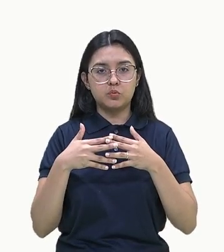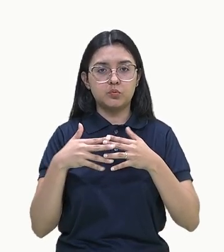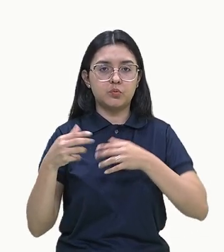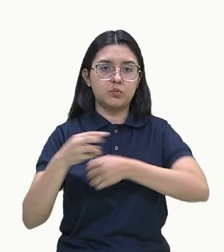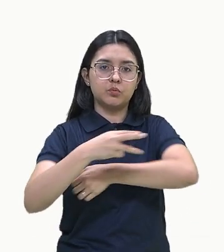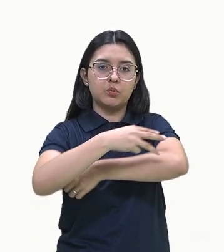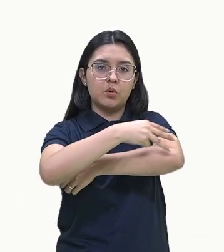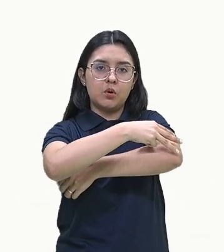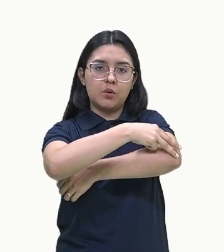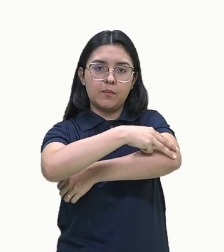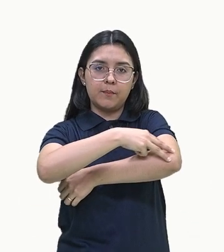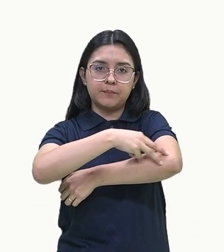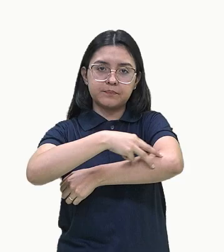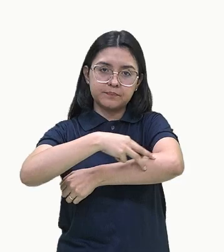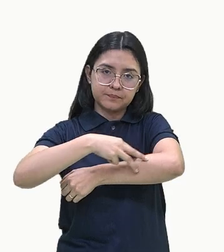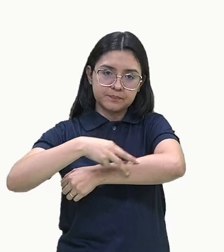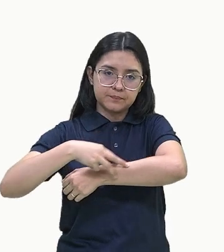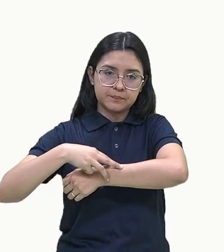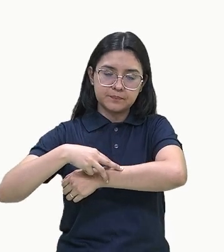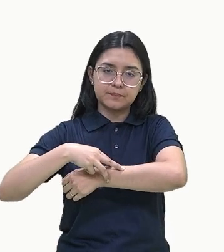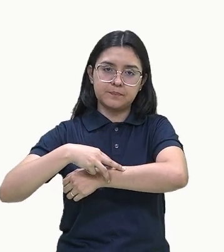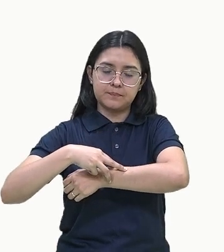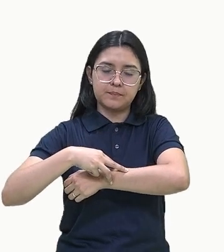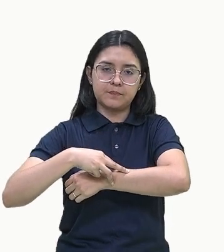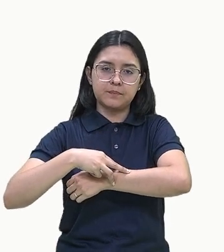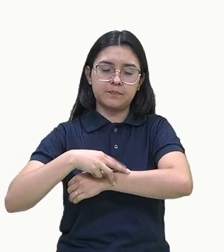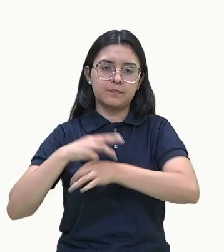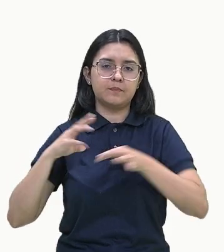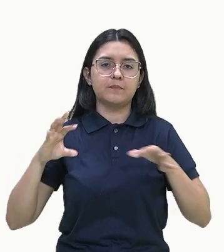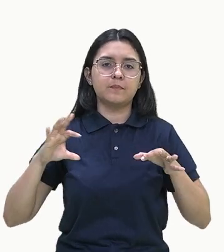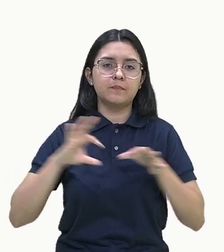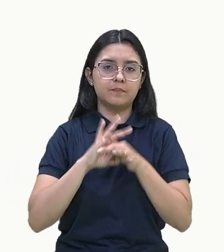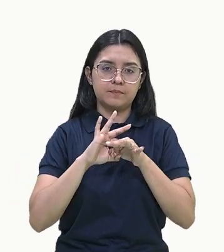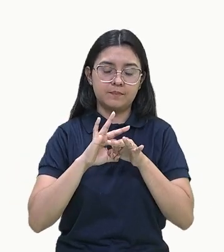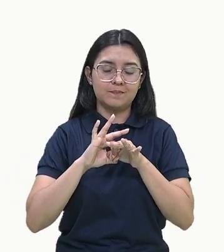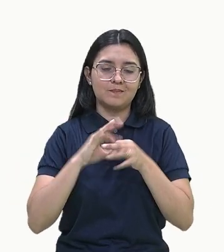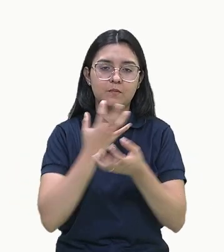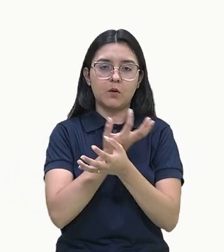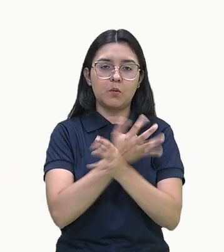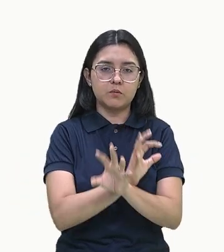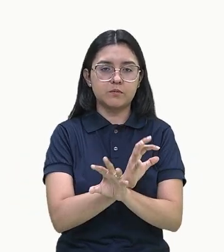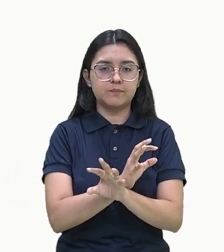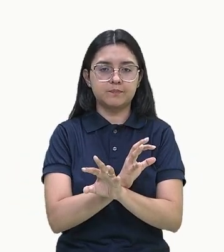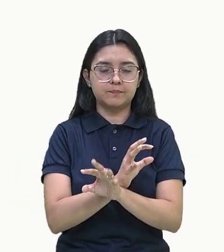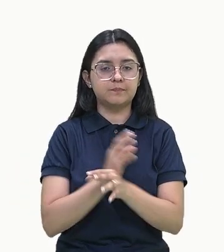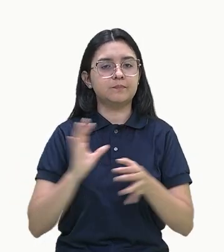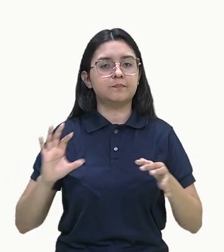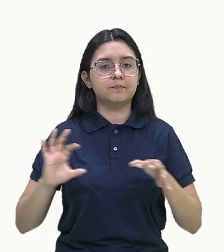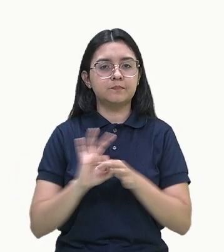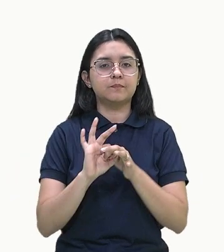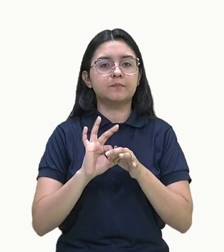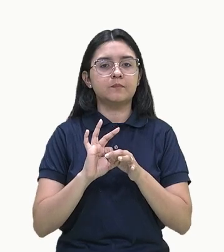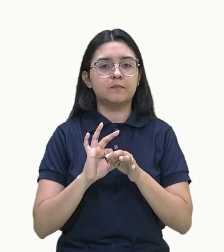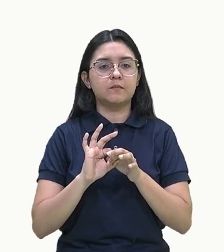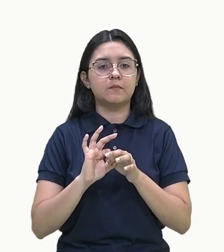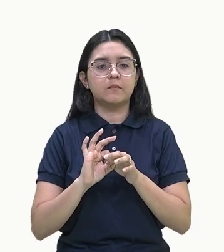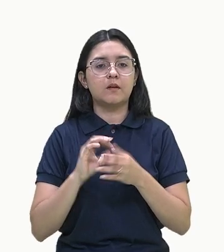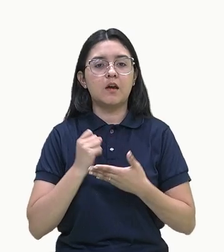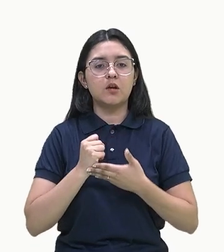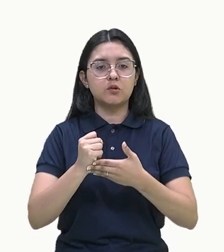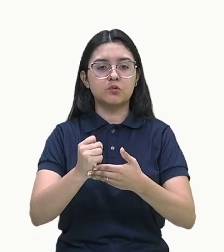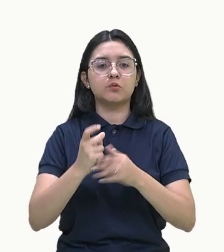fibras musculares que estão ali ligadas a esse osso, que ajudam na